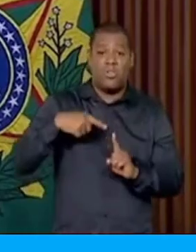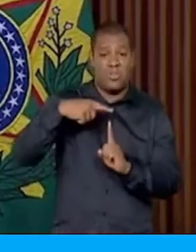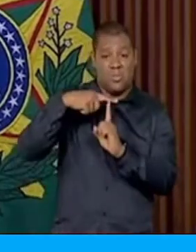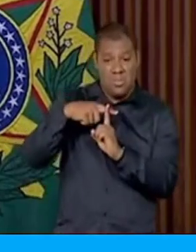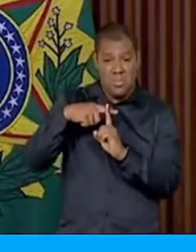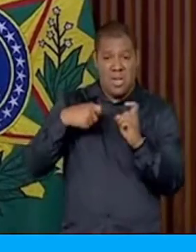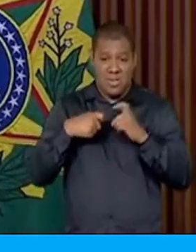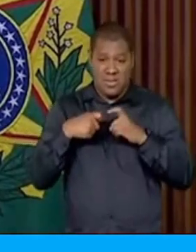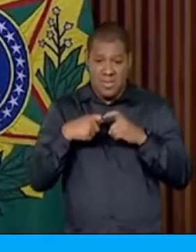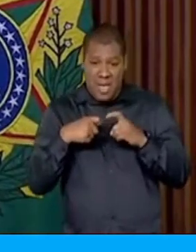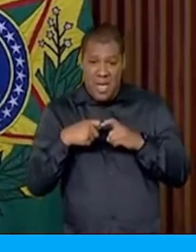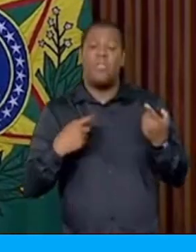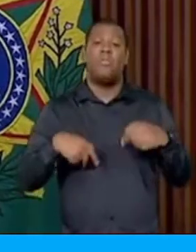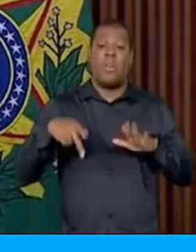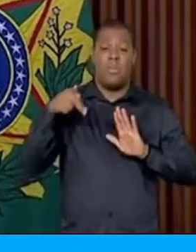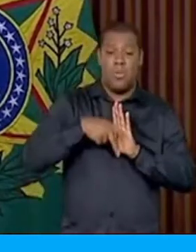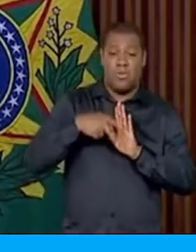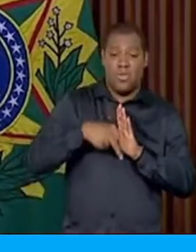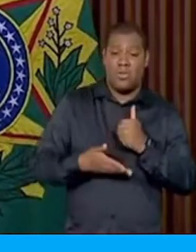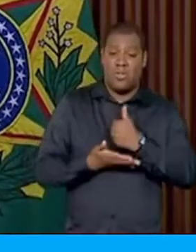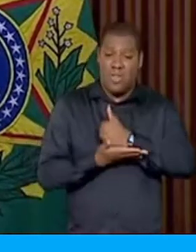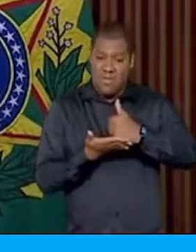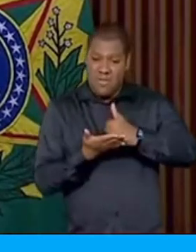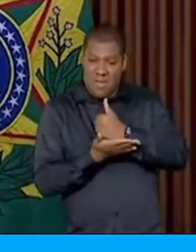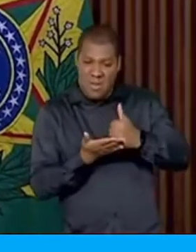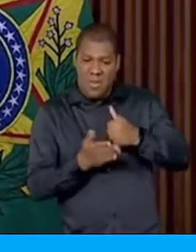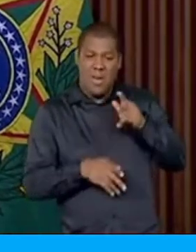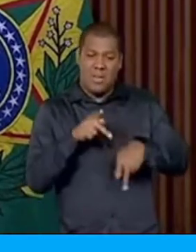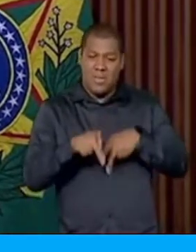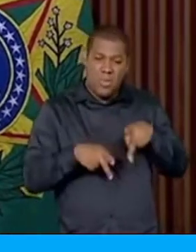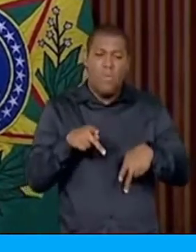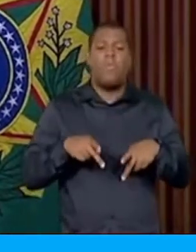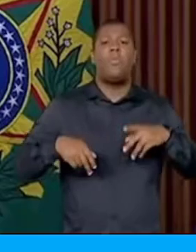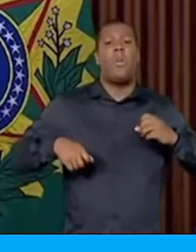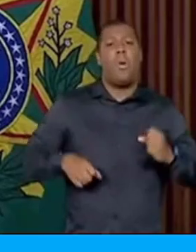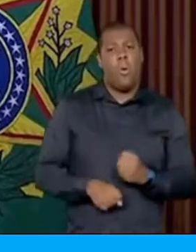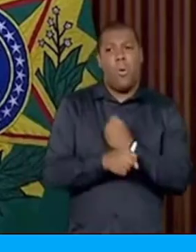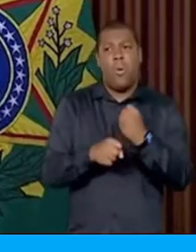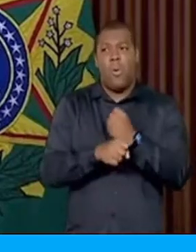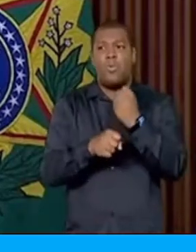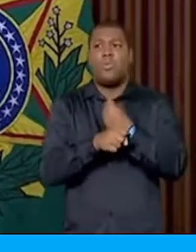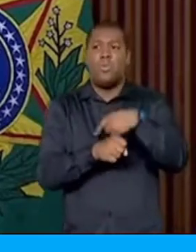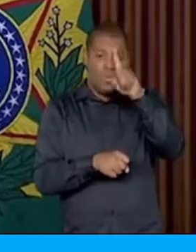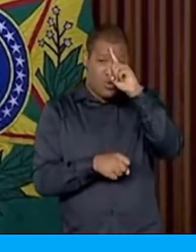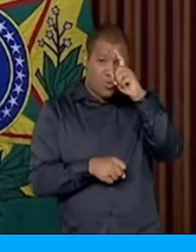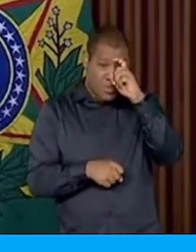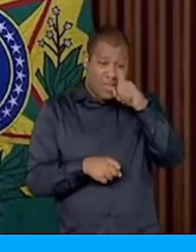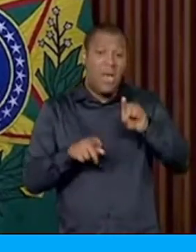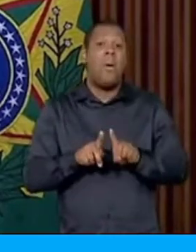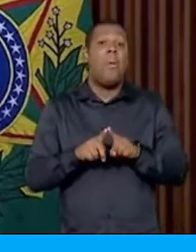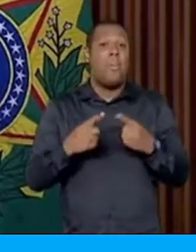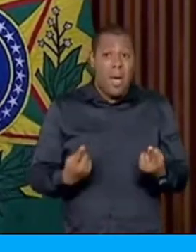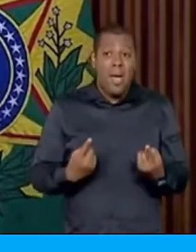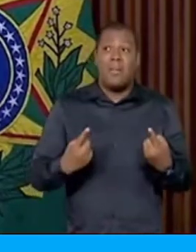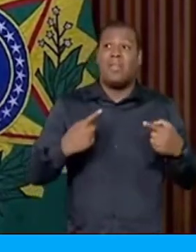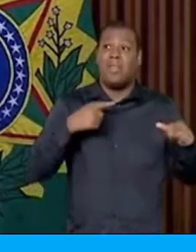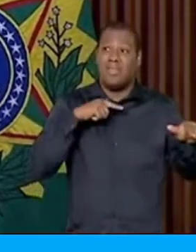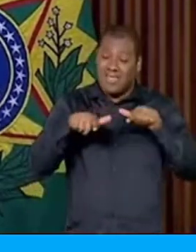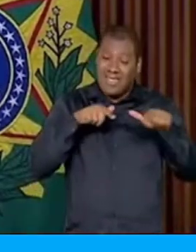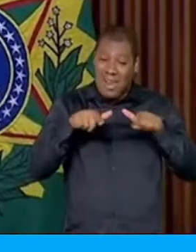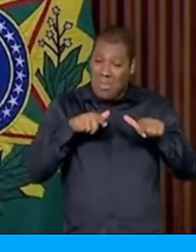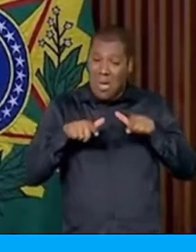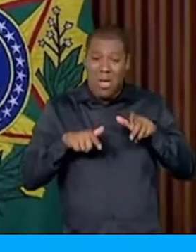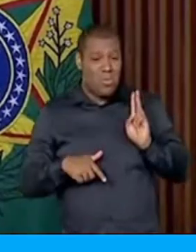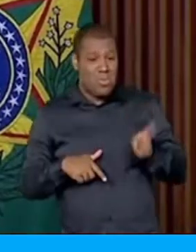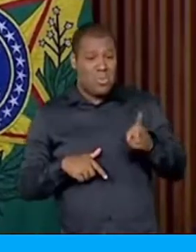que tenha feito clínica, a gente ainda tem muito para fazer, em todas as áreas. E muito não é